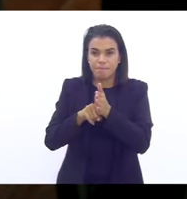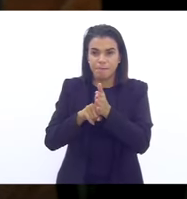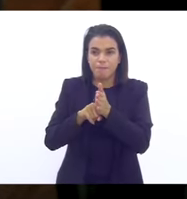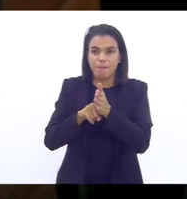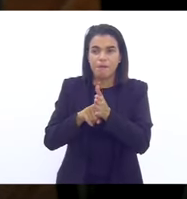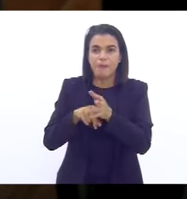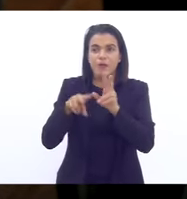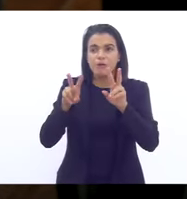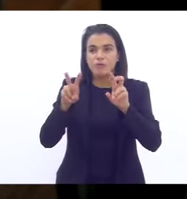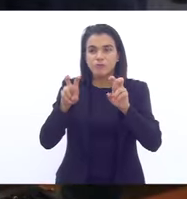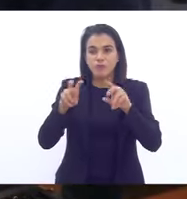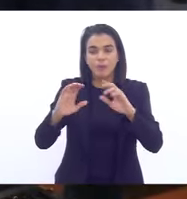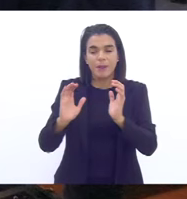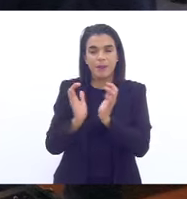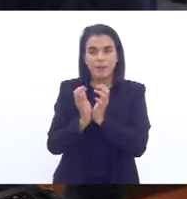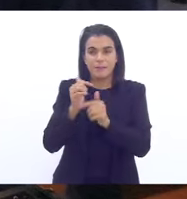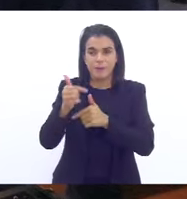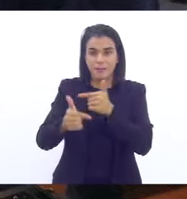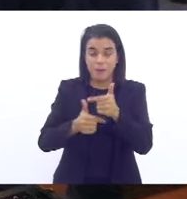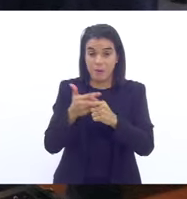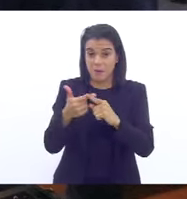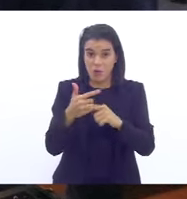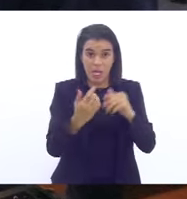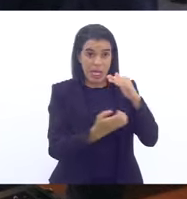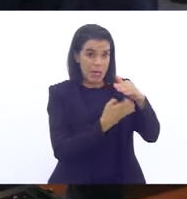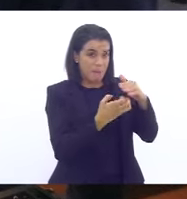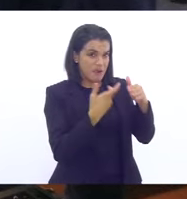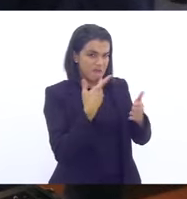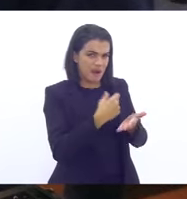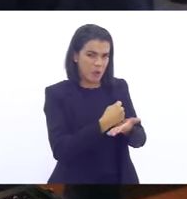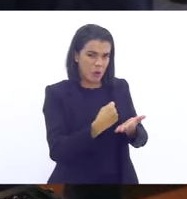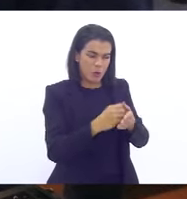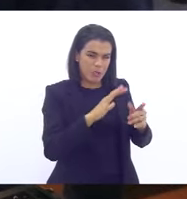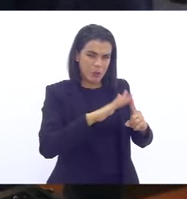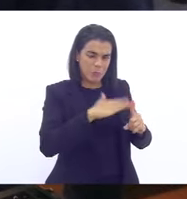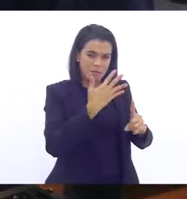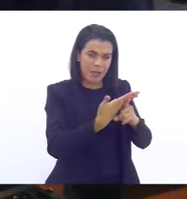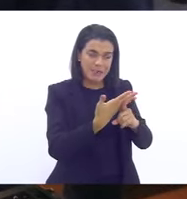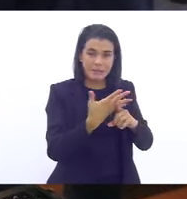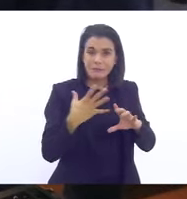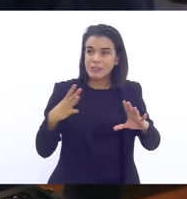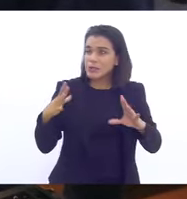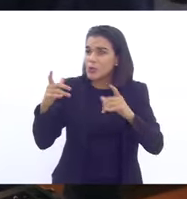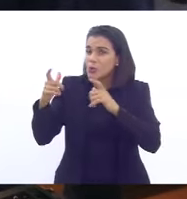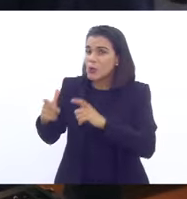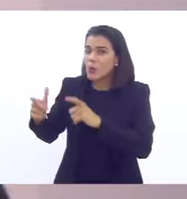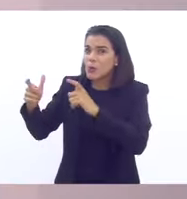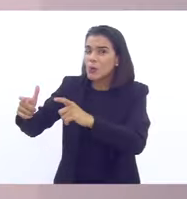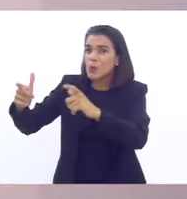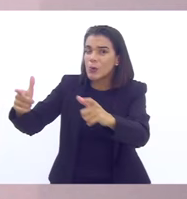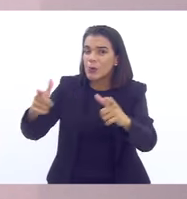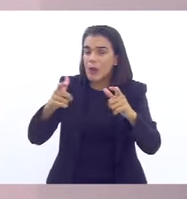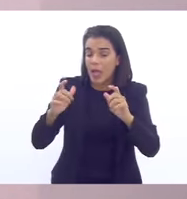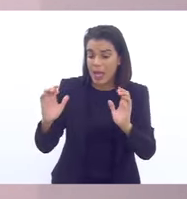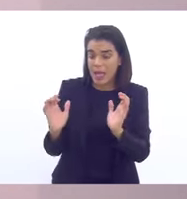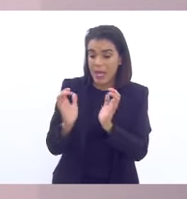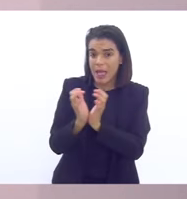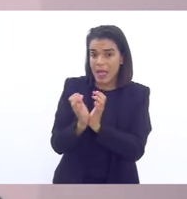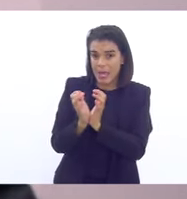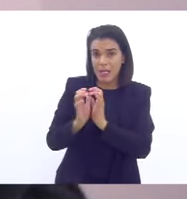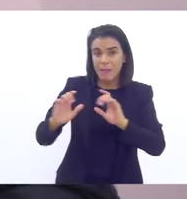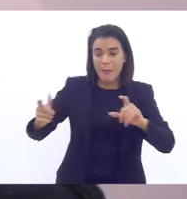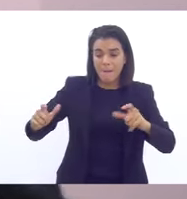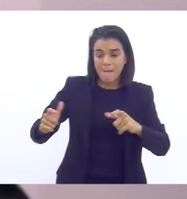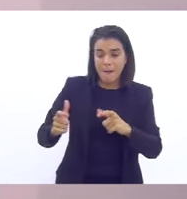da força de trabalho, porque a empresa diz que aumentou a força de trabalho. O que a gente escuta em todo lugar é que as equipes de socorro foram